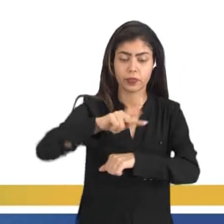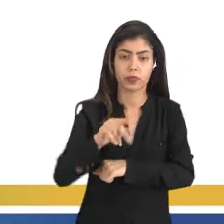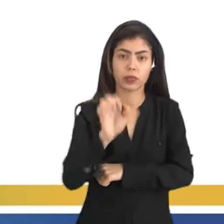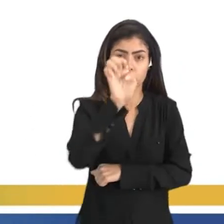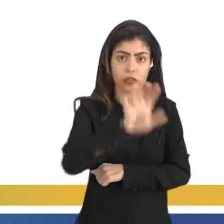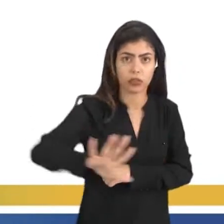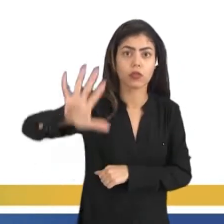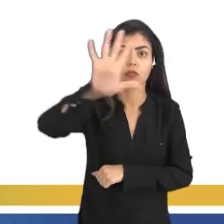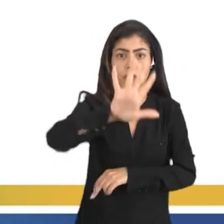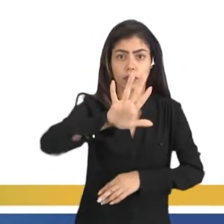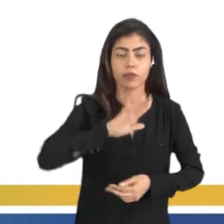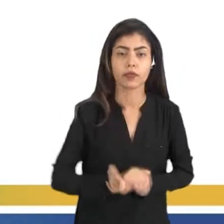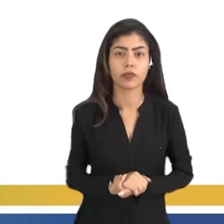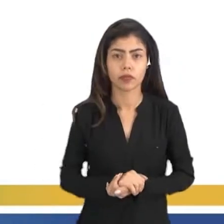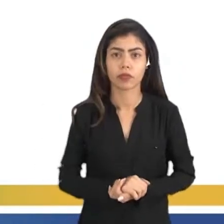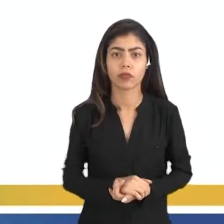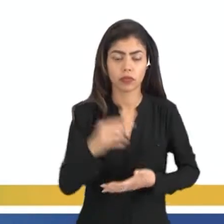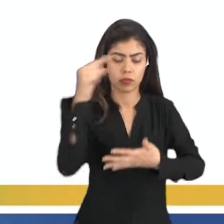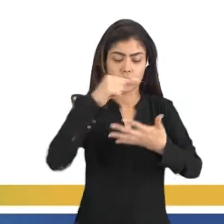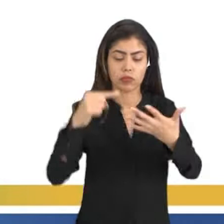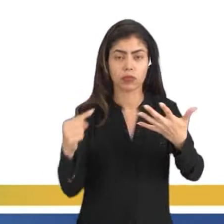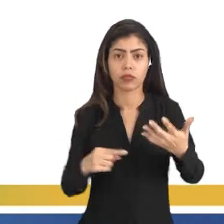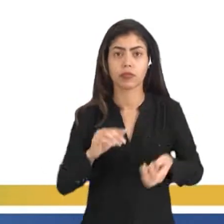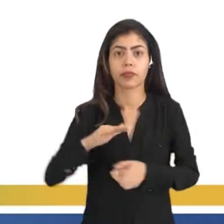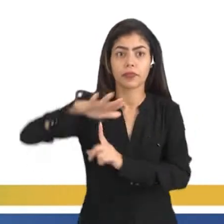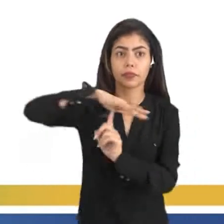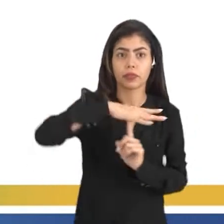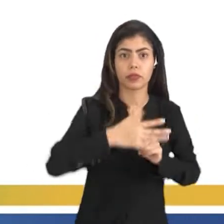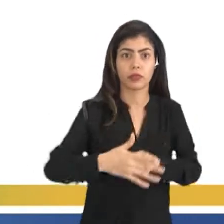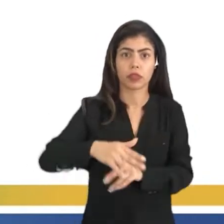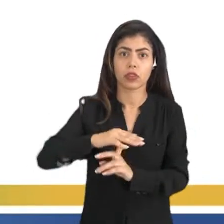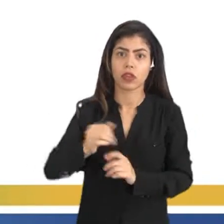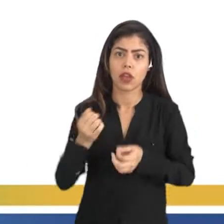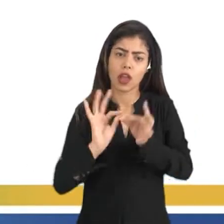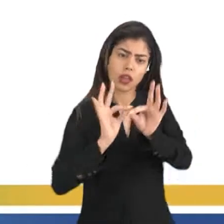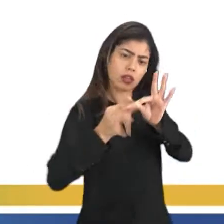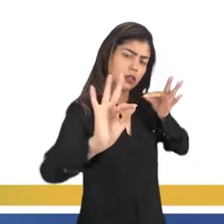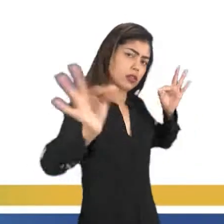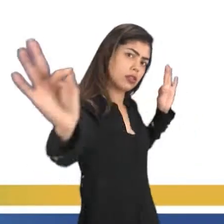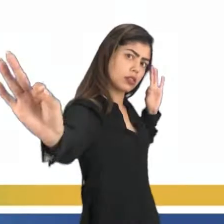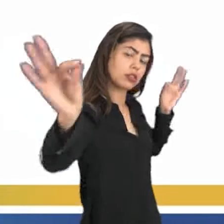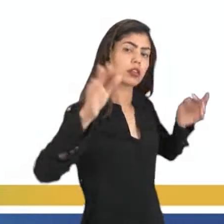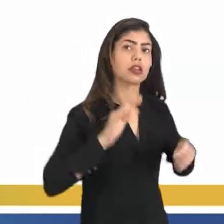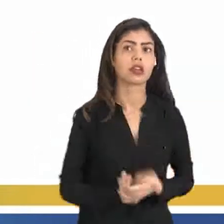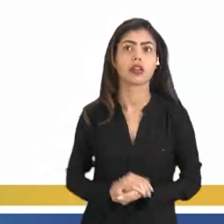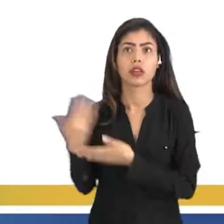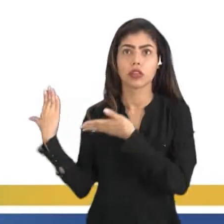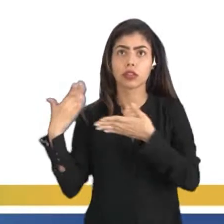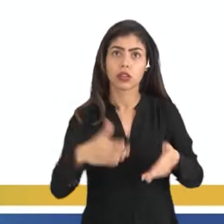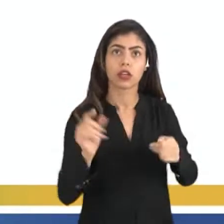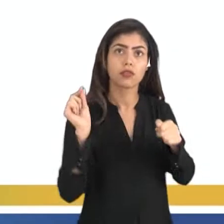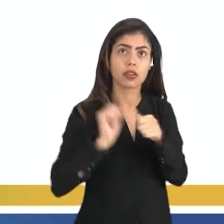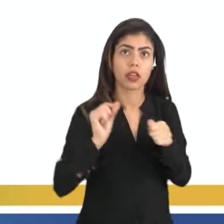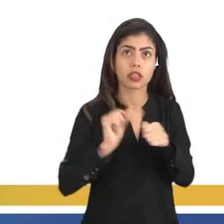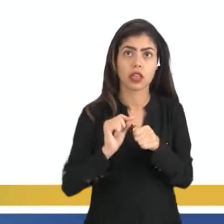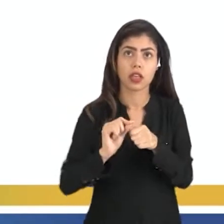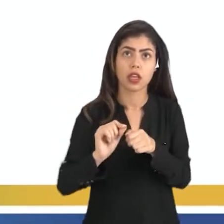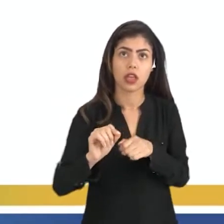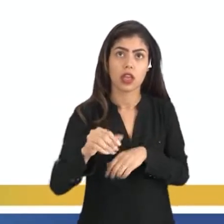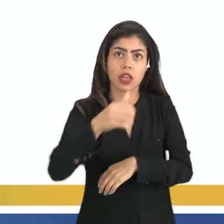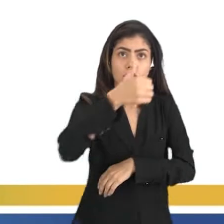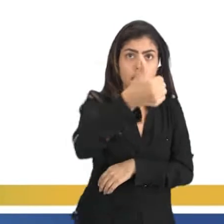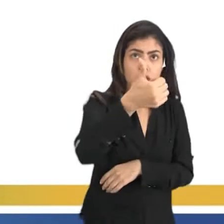Europa, essa modalidade os paraquedistas percorrem grandes distâncias, né? Chegando a fazer deslocamentos